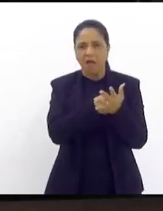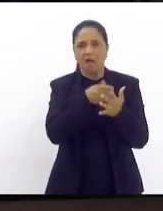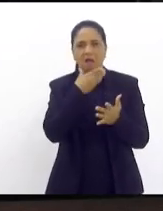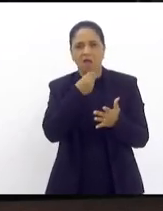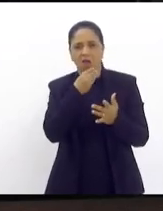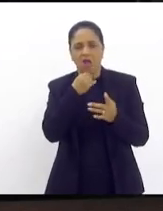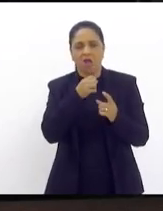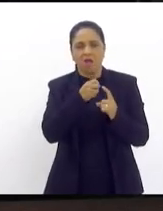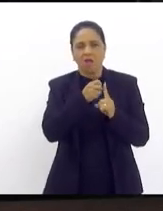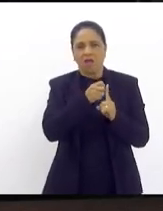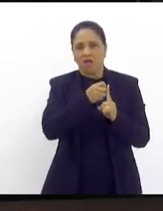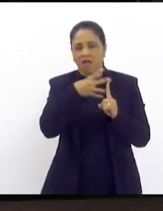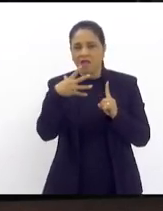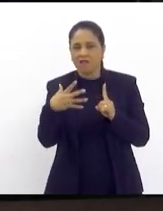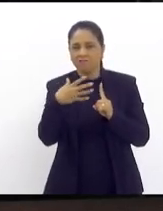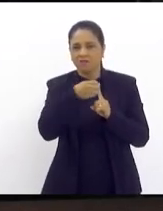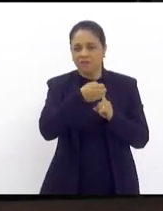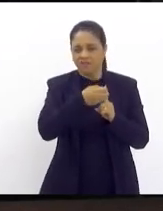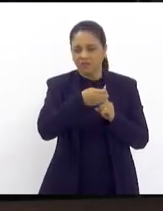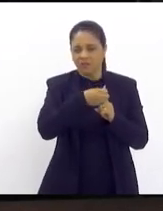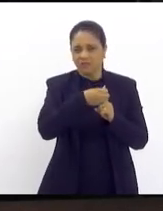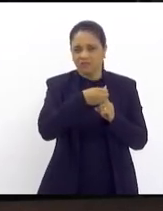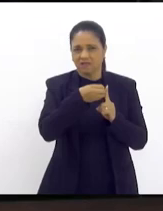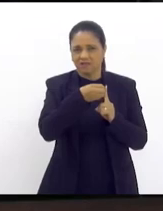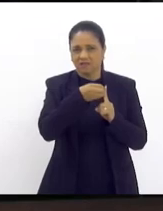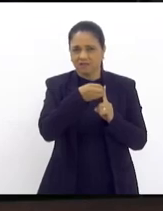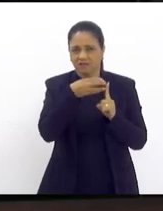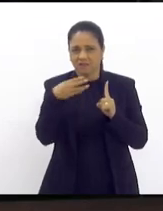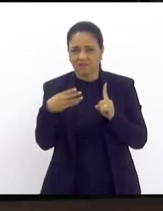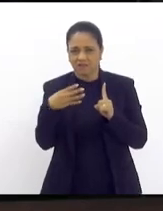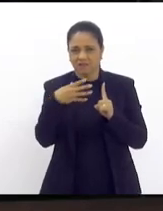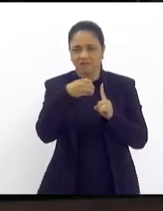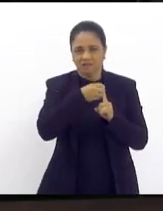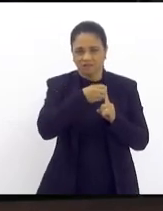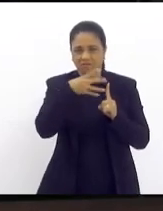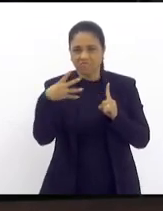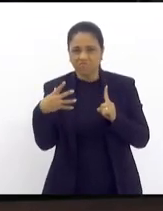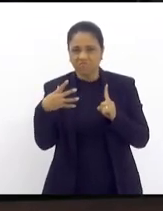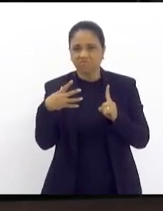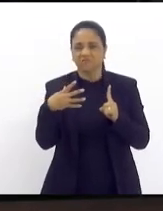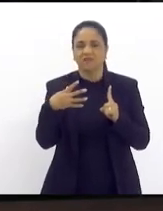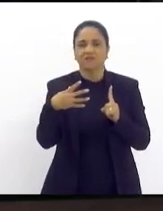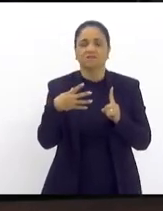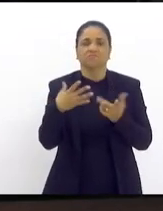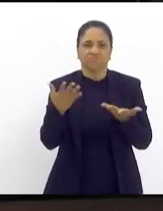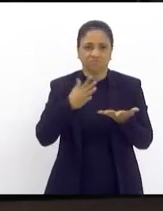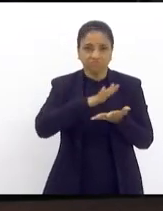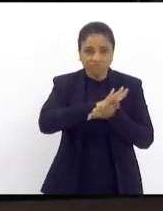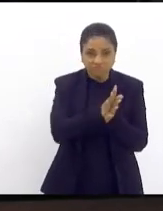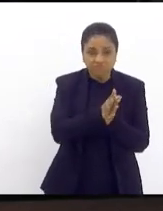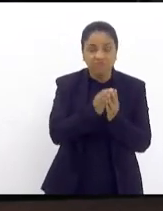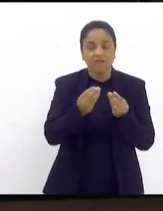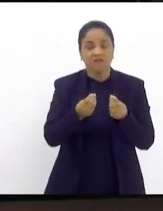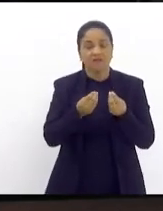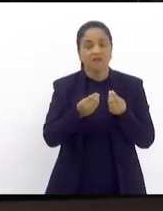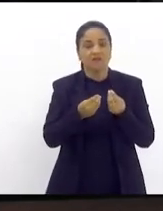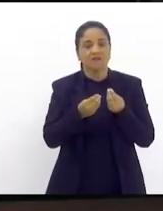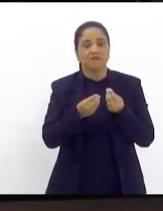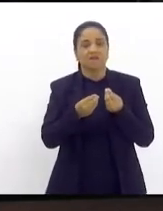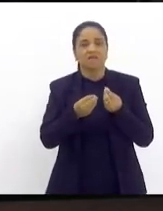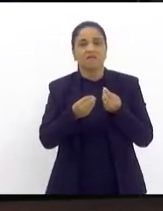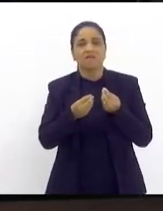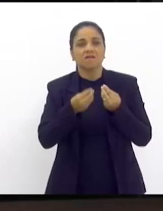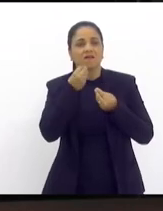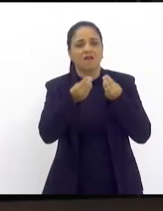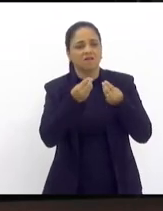lgbtfobia então eu quero deixar aqui antes de tudo a minha solidariedade a professora Isabel é